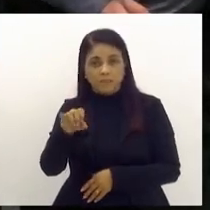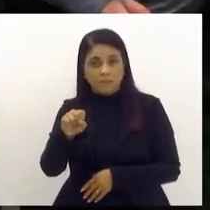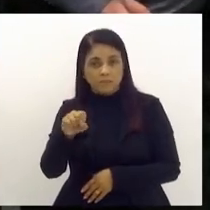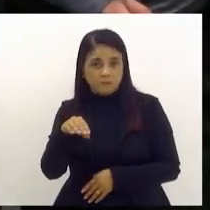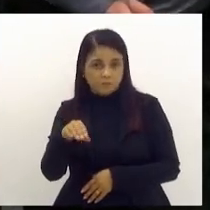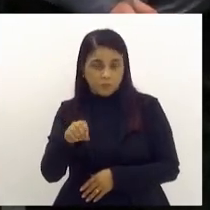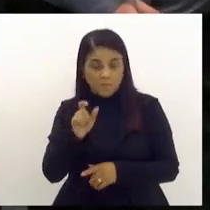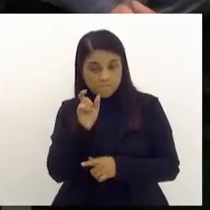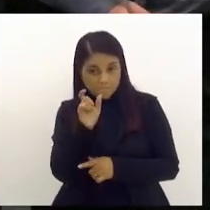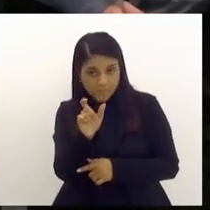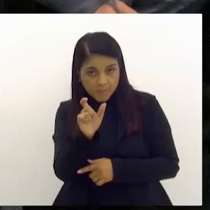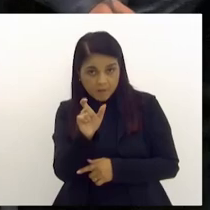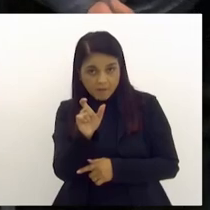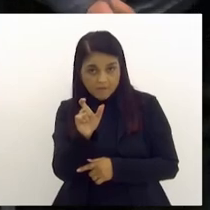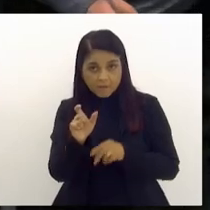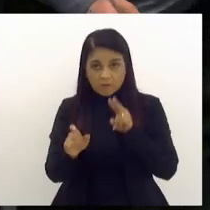palavra